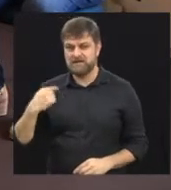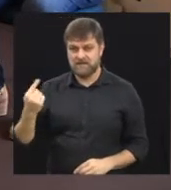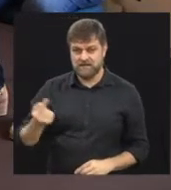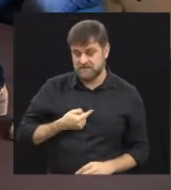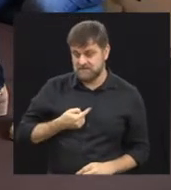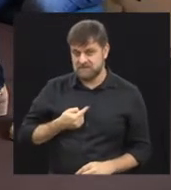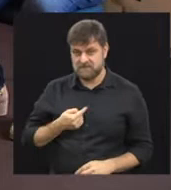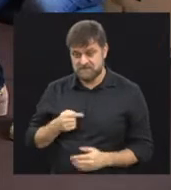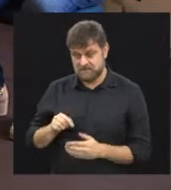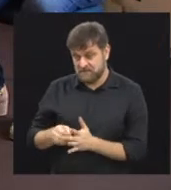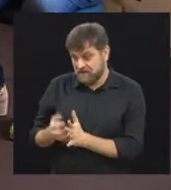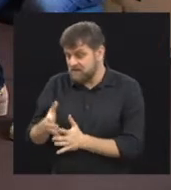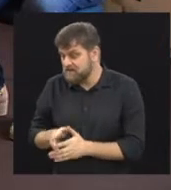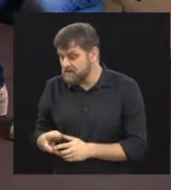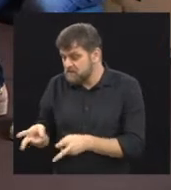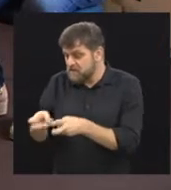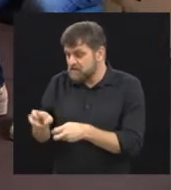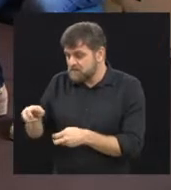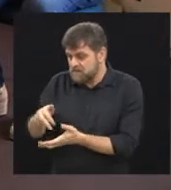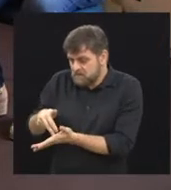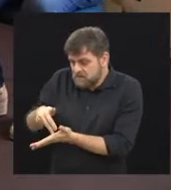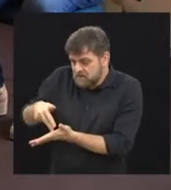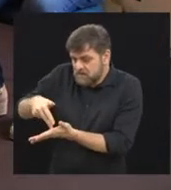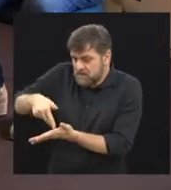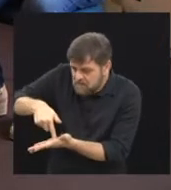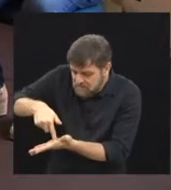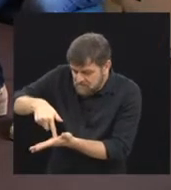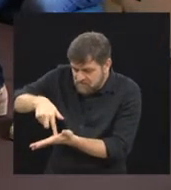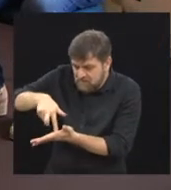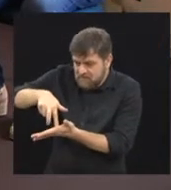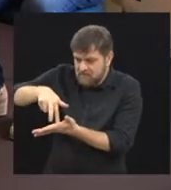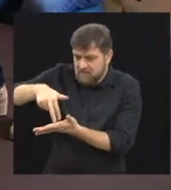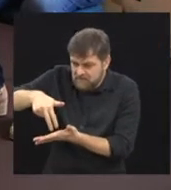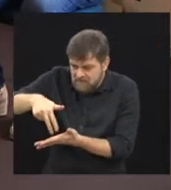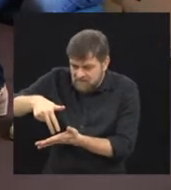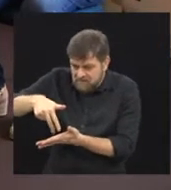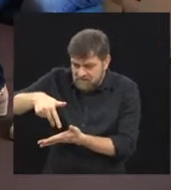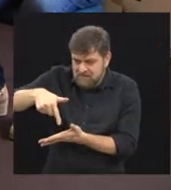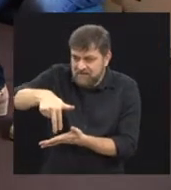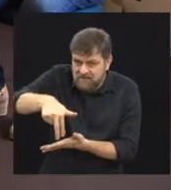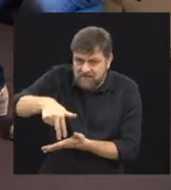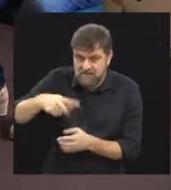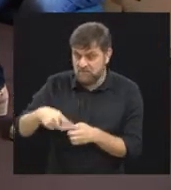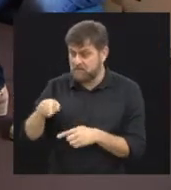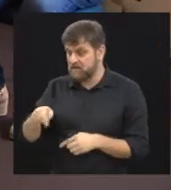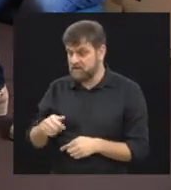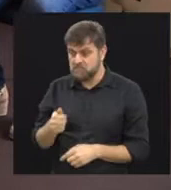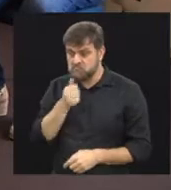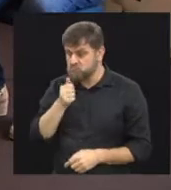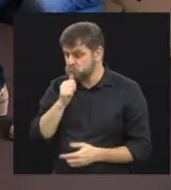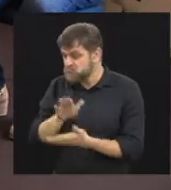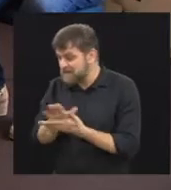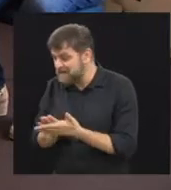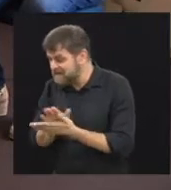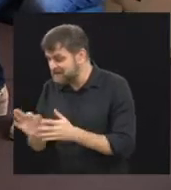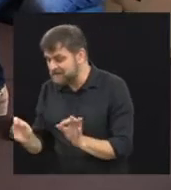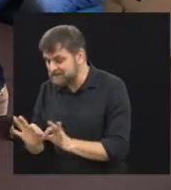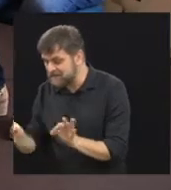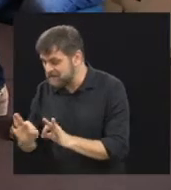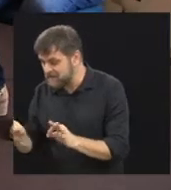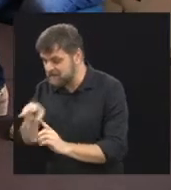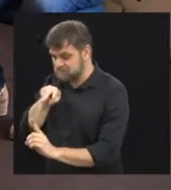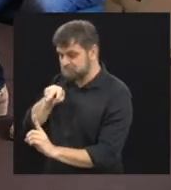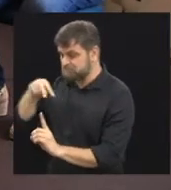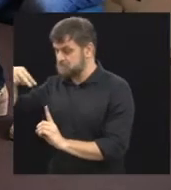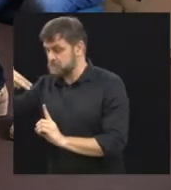a criança dá um único passo, é um sucesso considerável, né? Porque ela não tinha, exatamente, ela não tinha essa perspectiva.